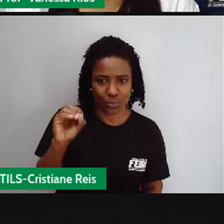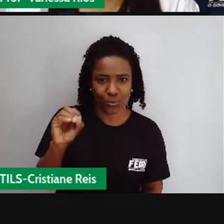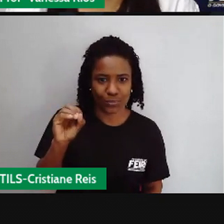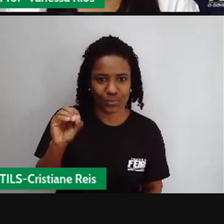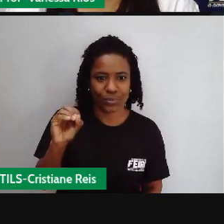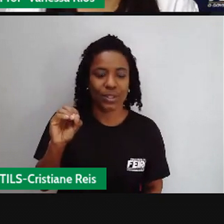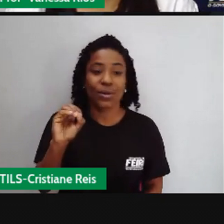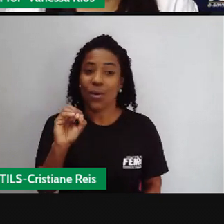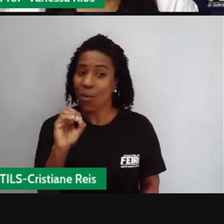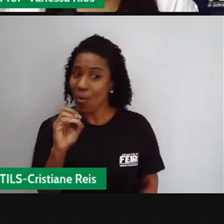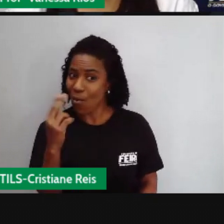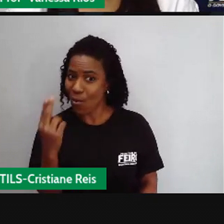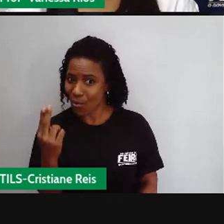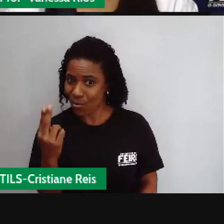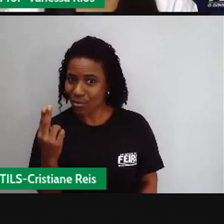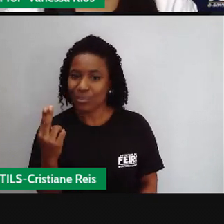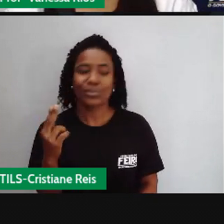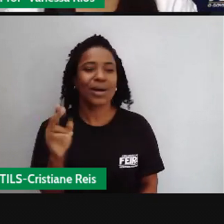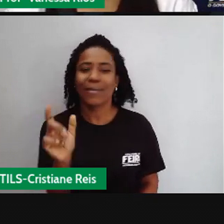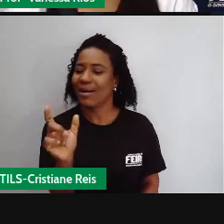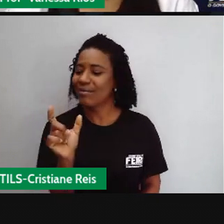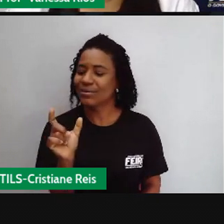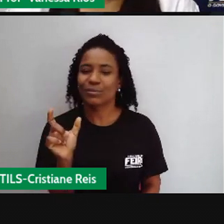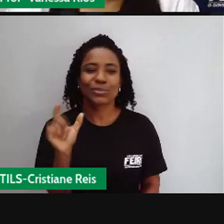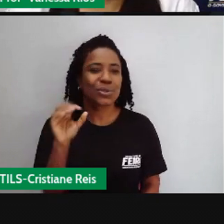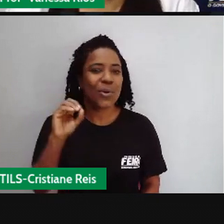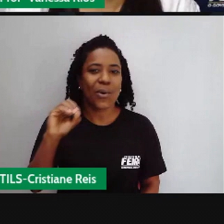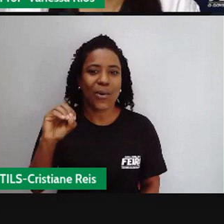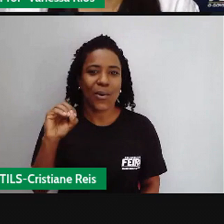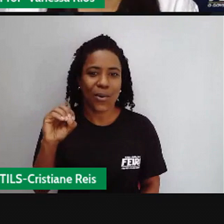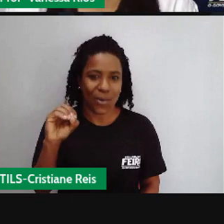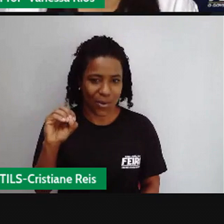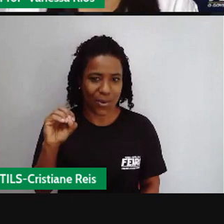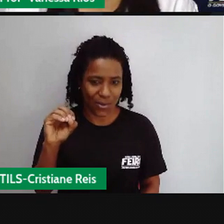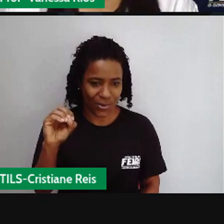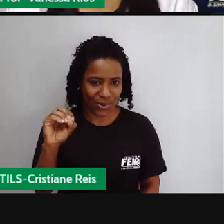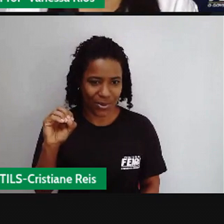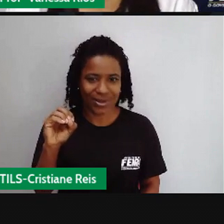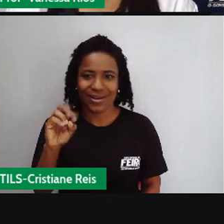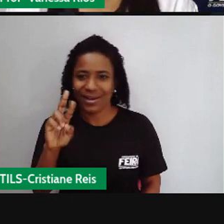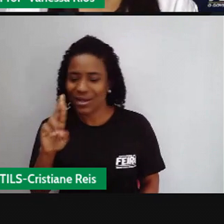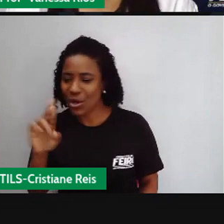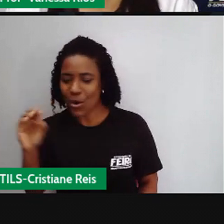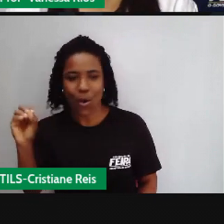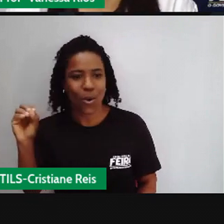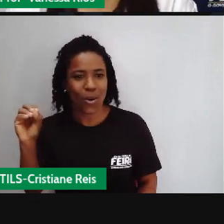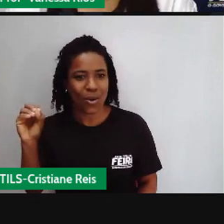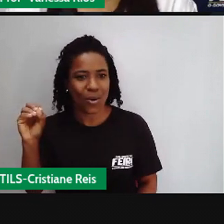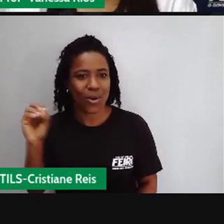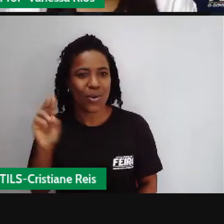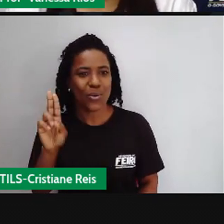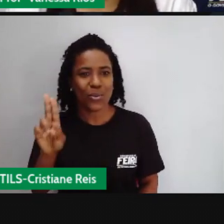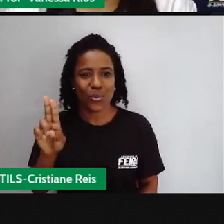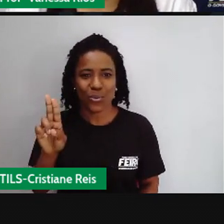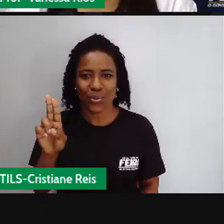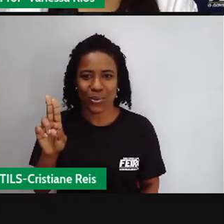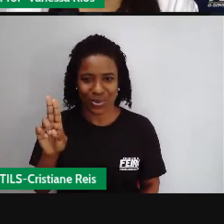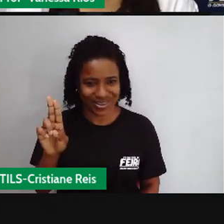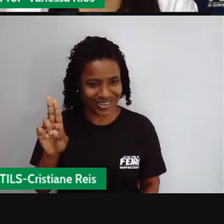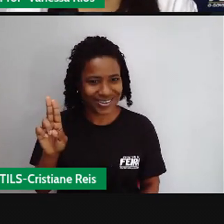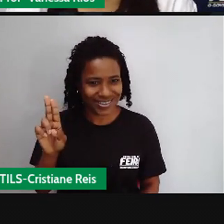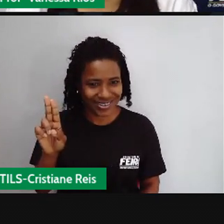O, enquanto que o O da sílaba átona, que é O, tem som de U. Vamos lá explicar melhor